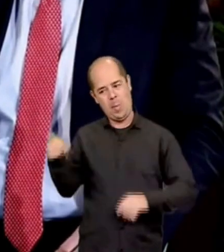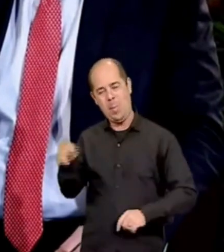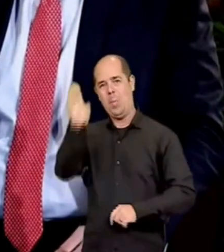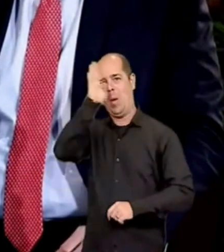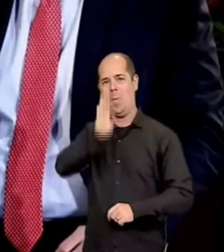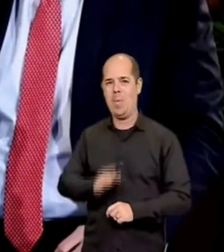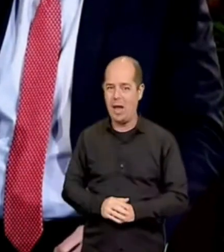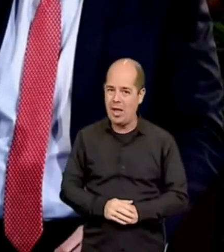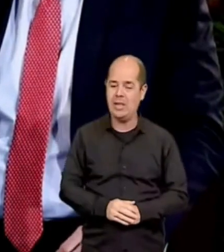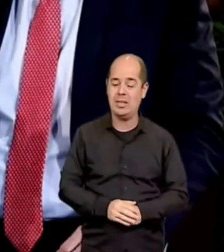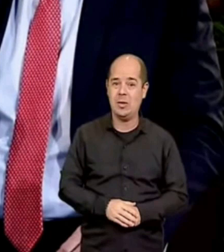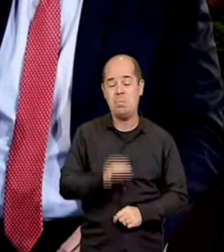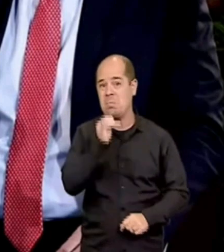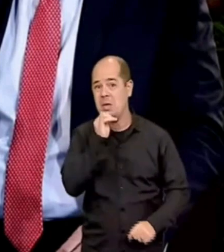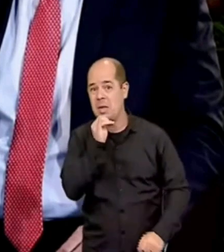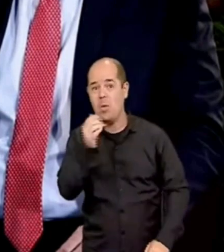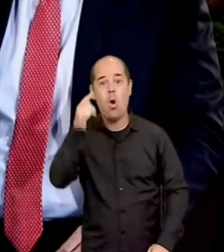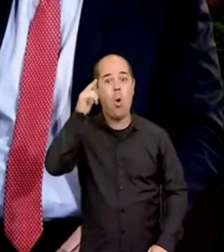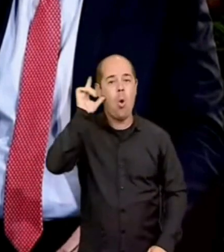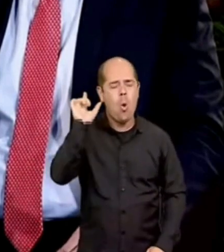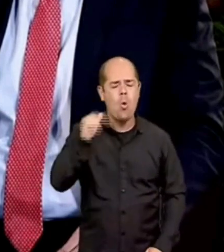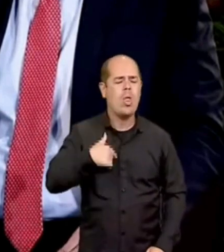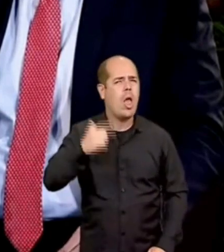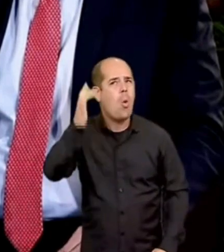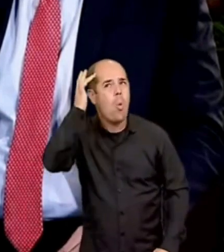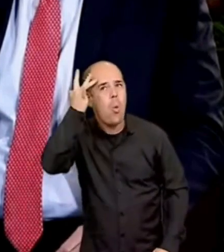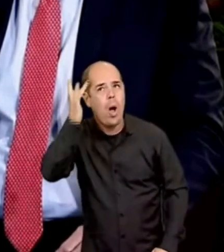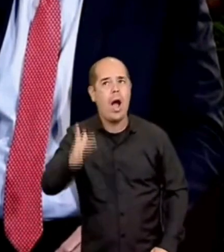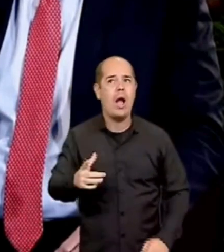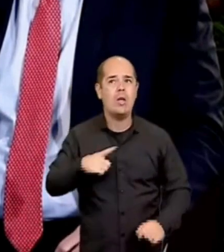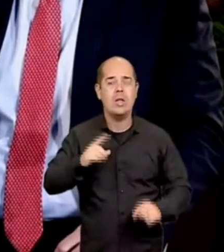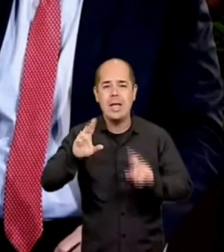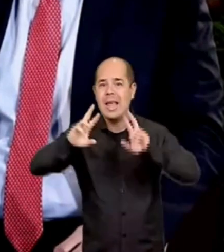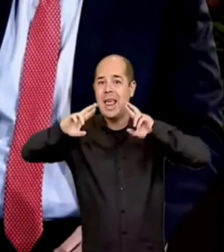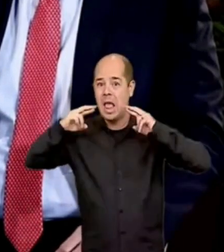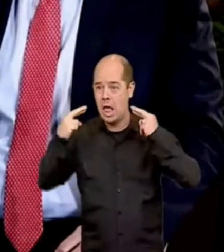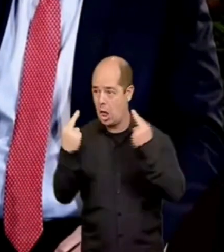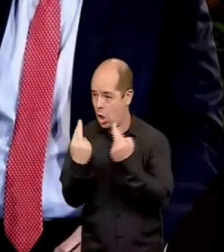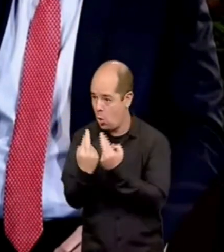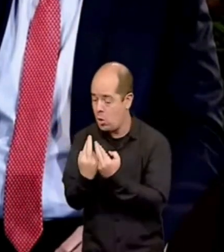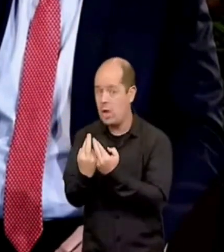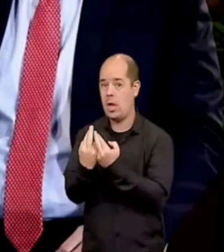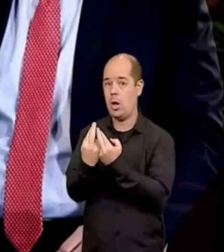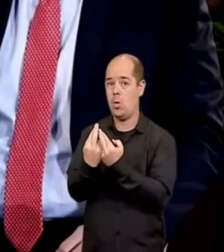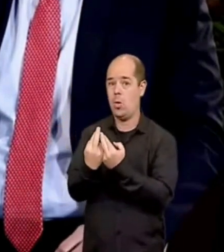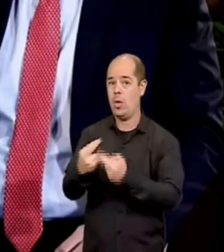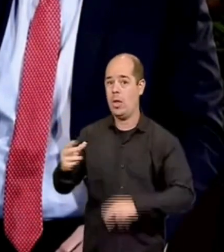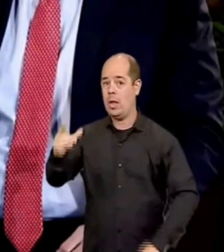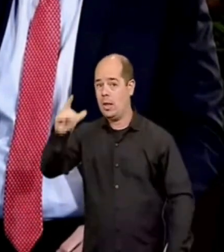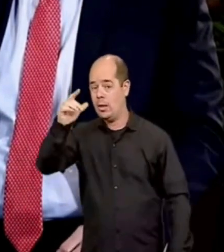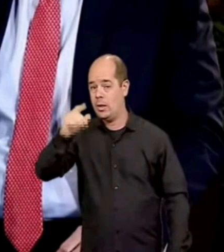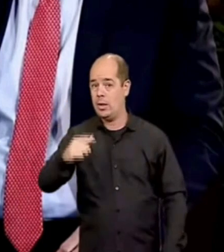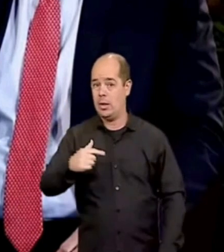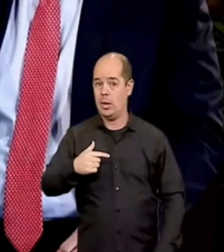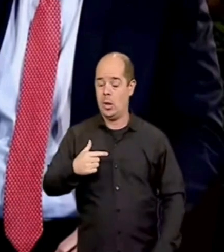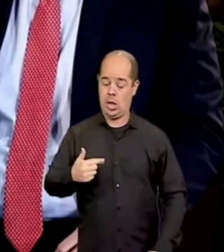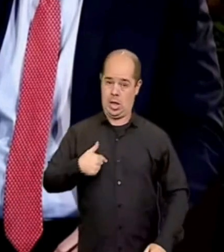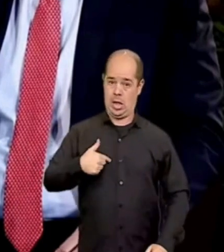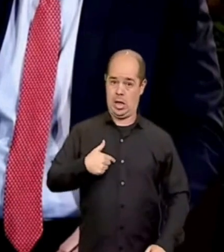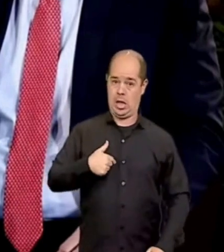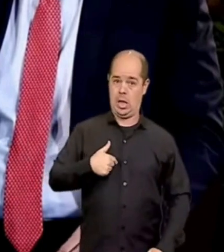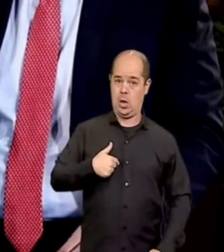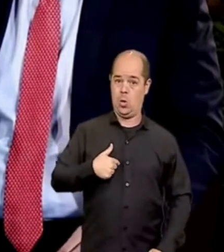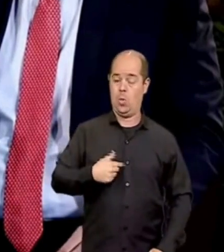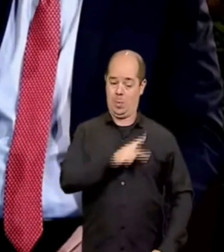acho que eu fiz a melhor reunião da história da relação do Brasil, quando eu era presidente, com a